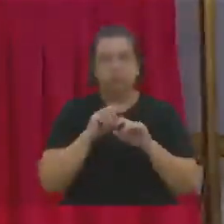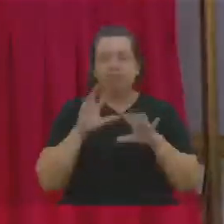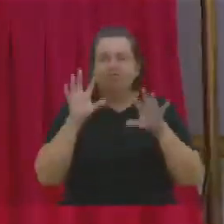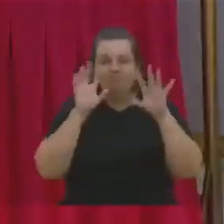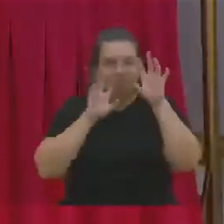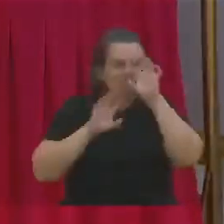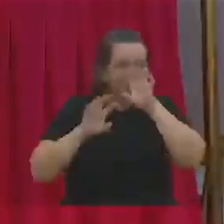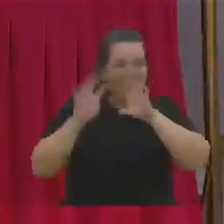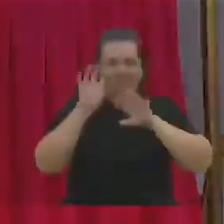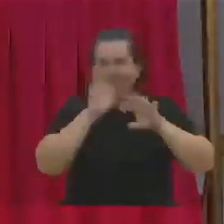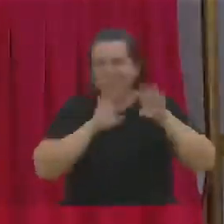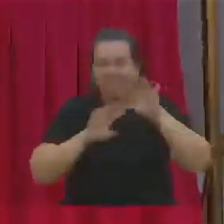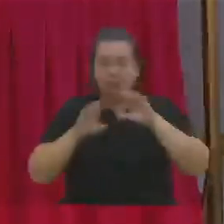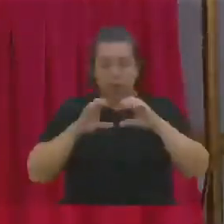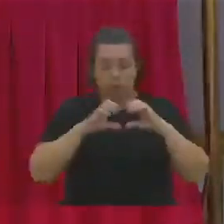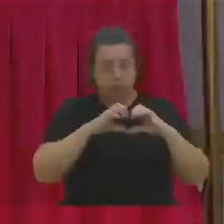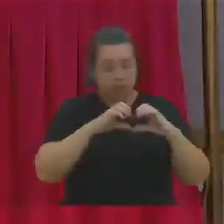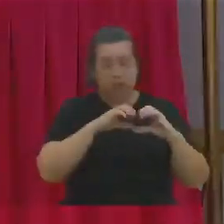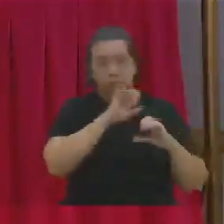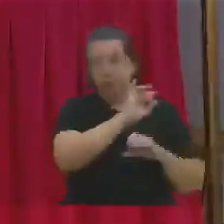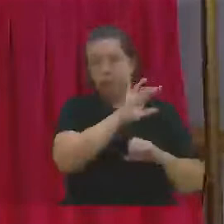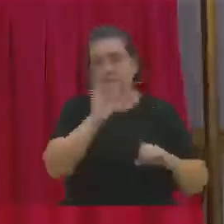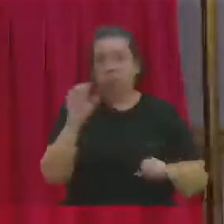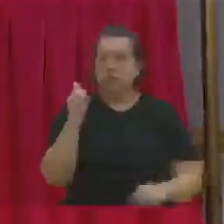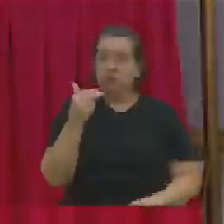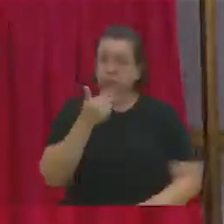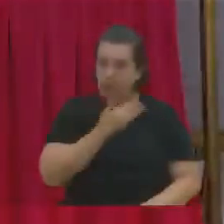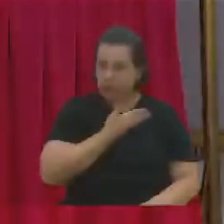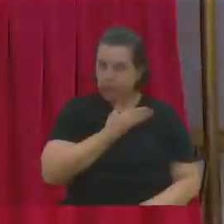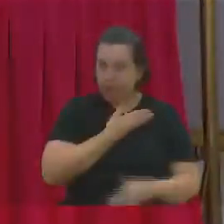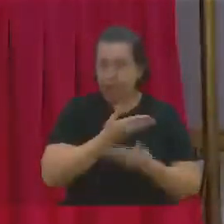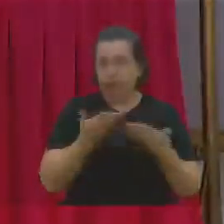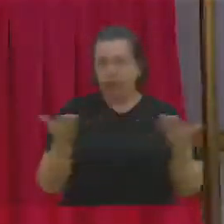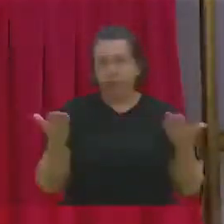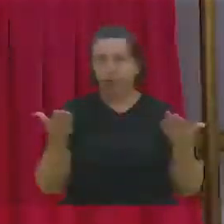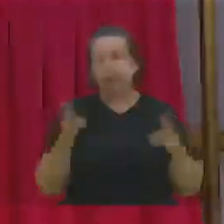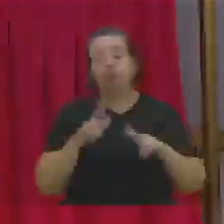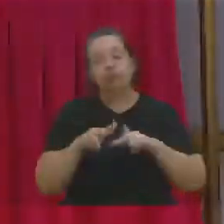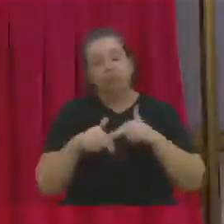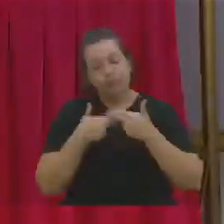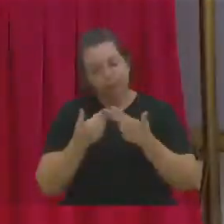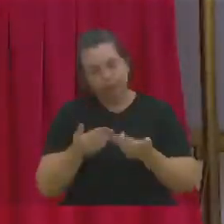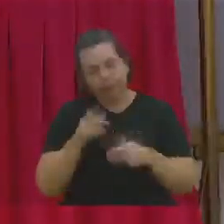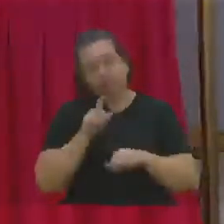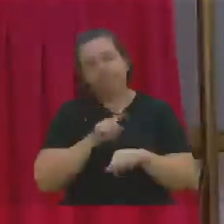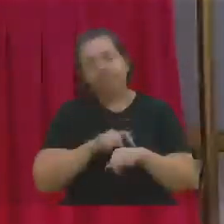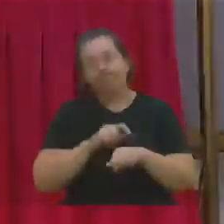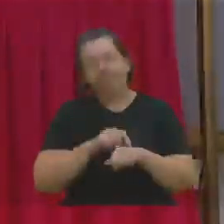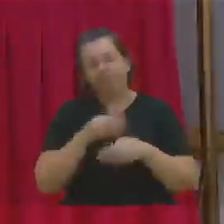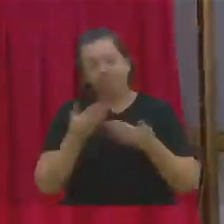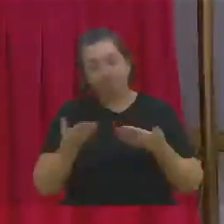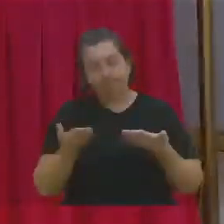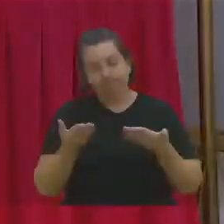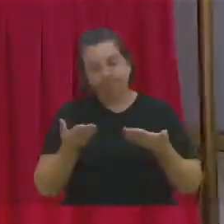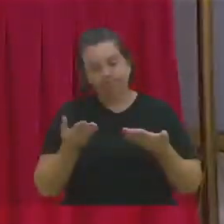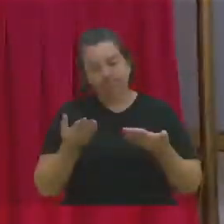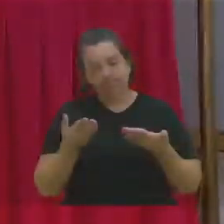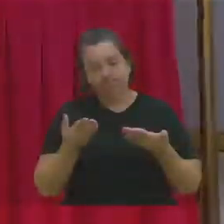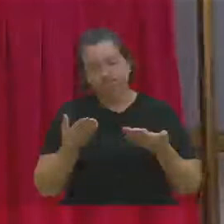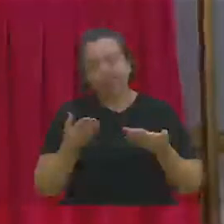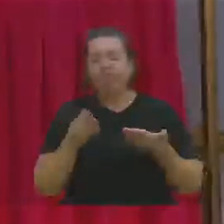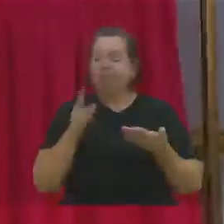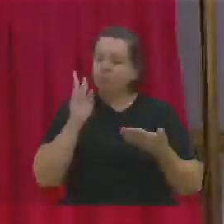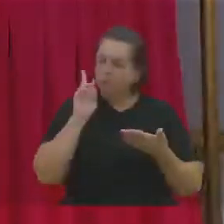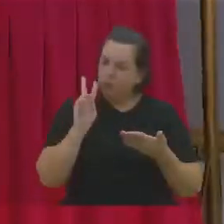nebulosidade no coração dos discípulos. Por isso que no primeiro instante